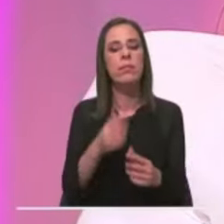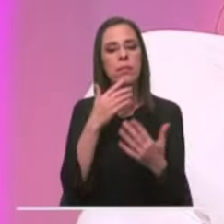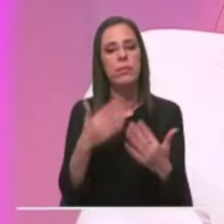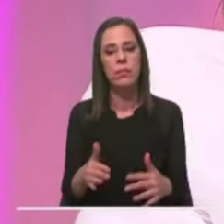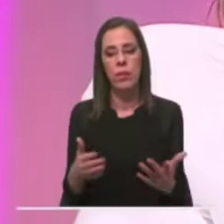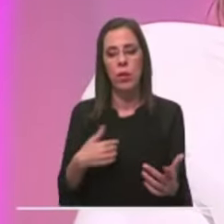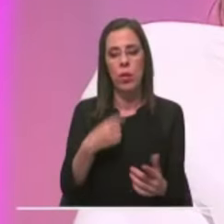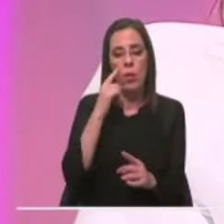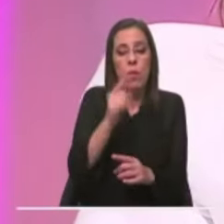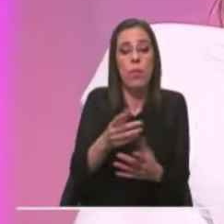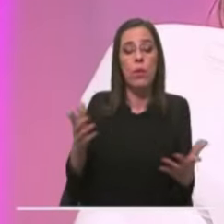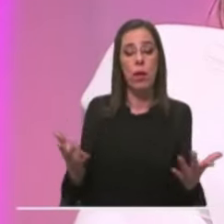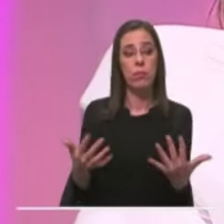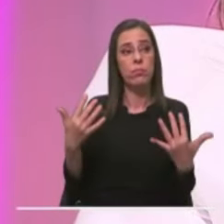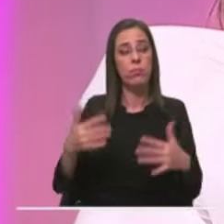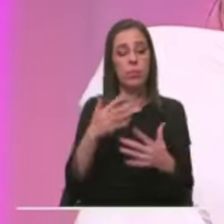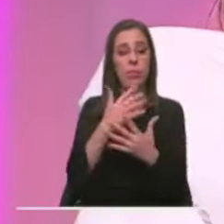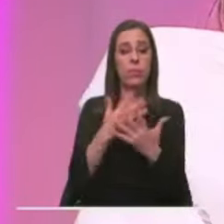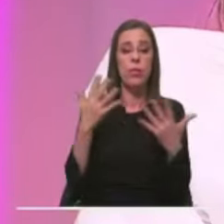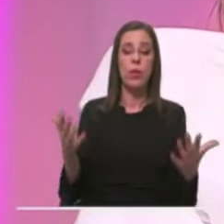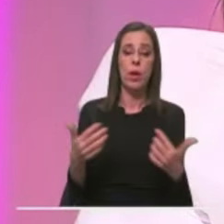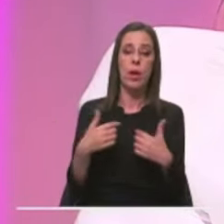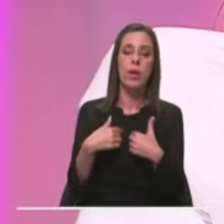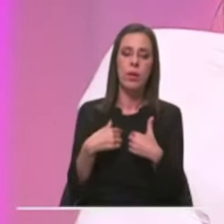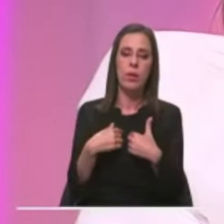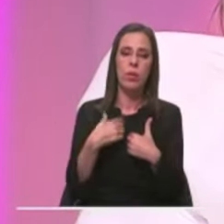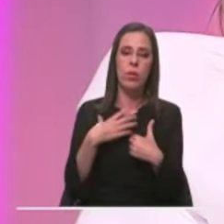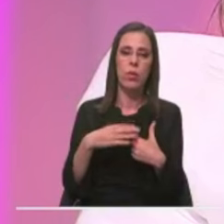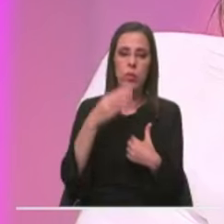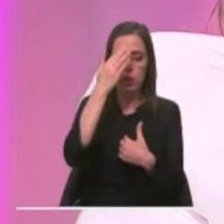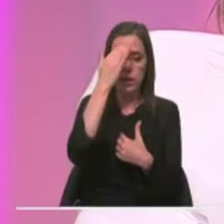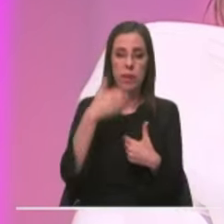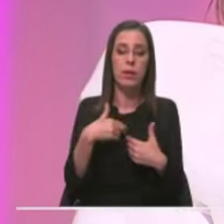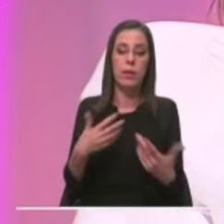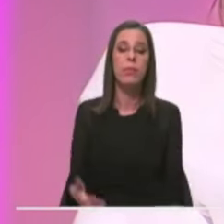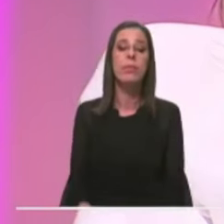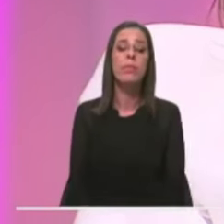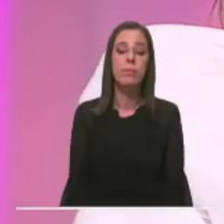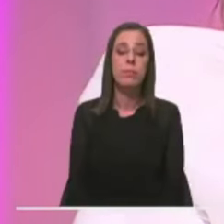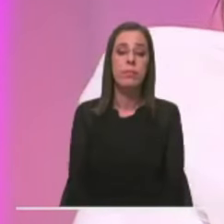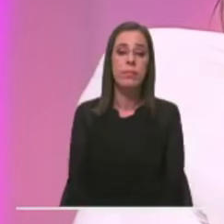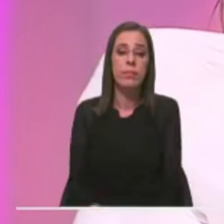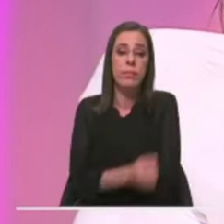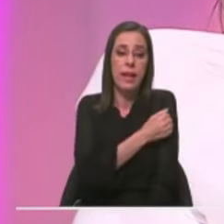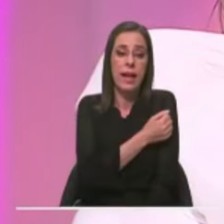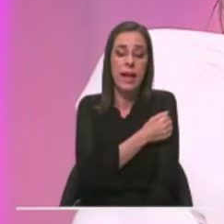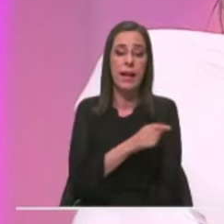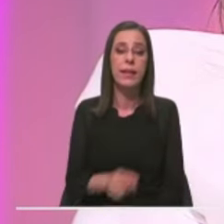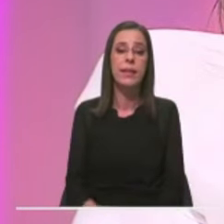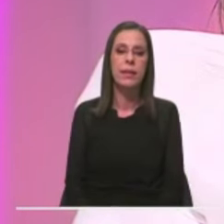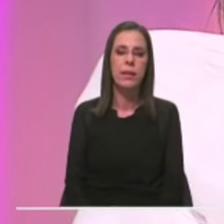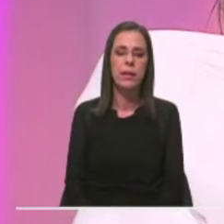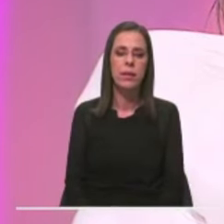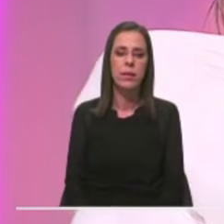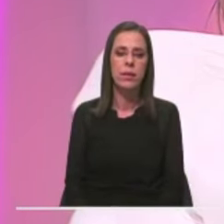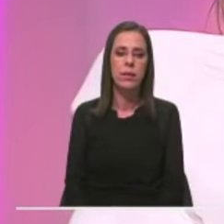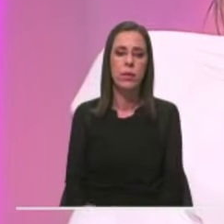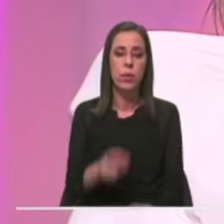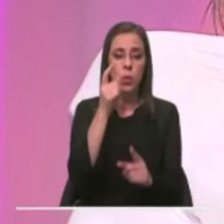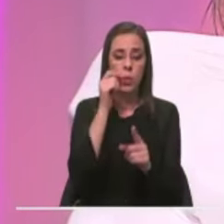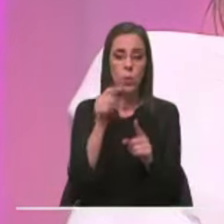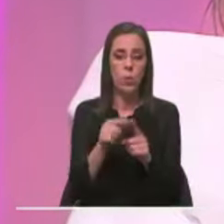morarem lá tem uma repercussão muito grande eu consigo saber e até porque a casa que Christian